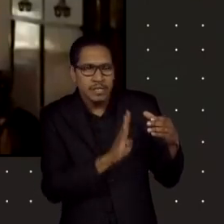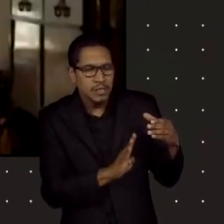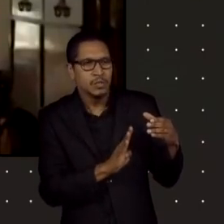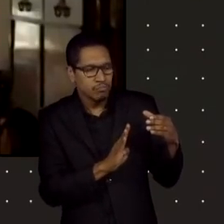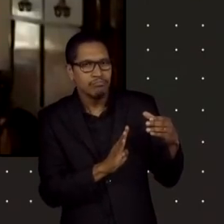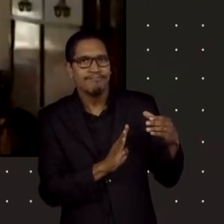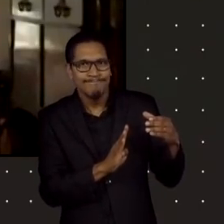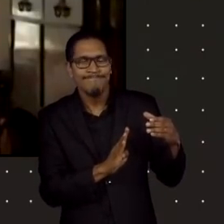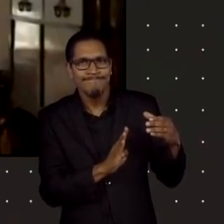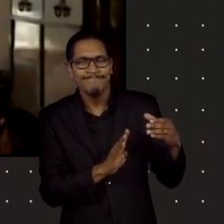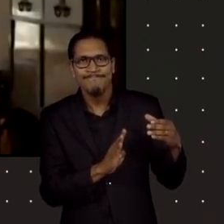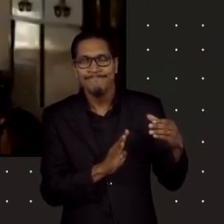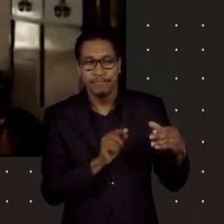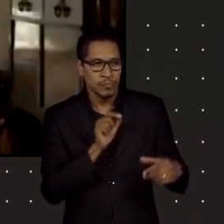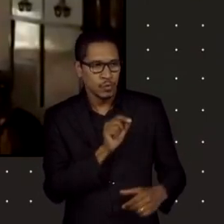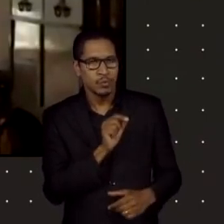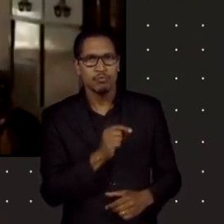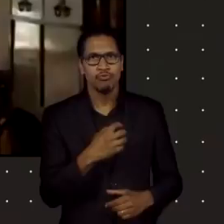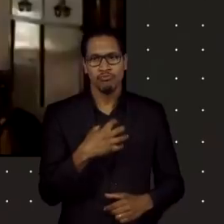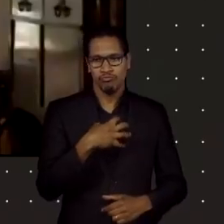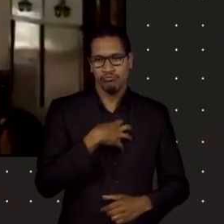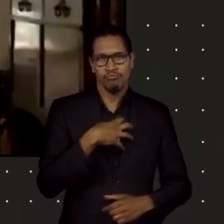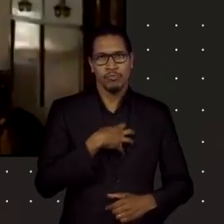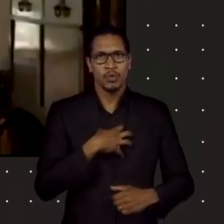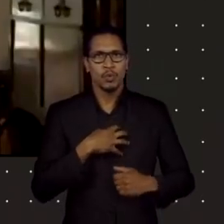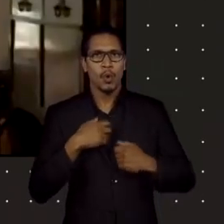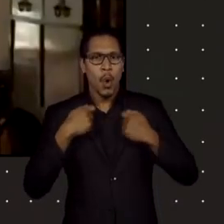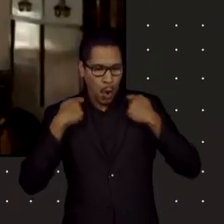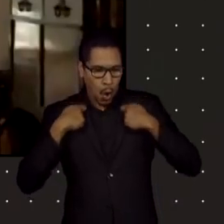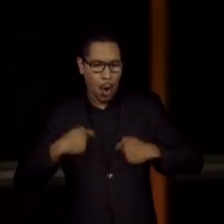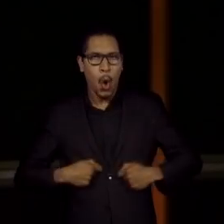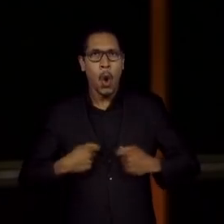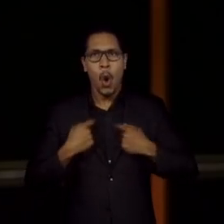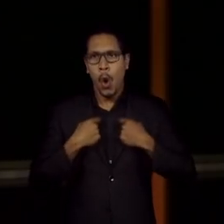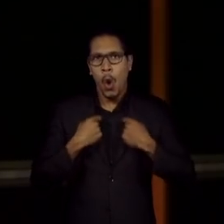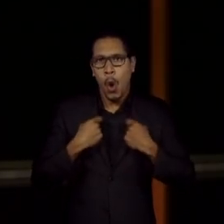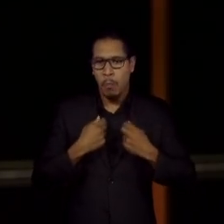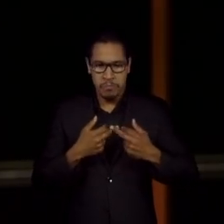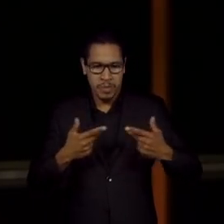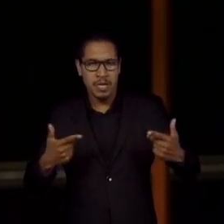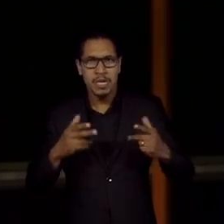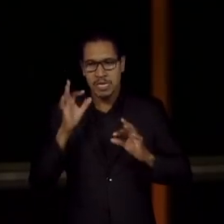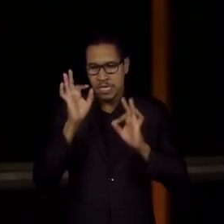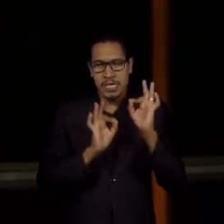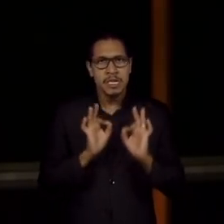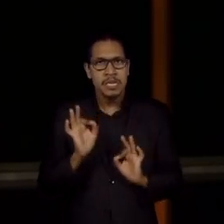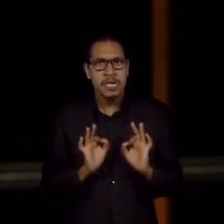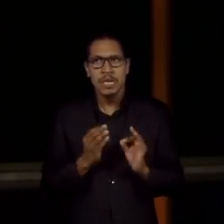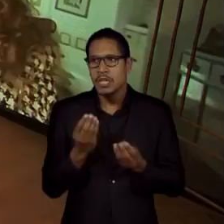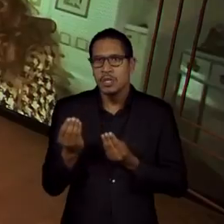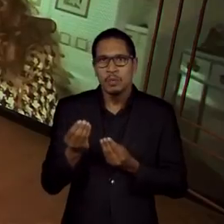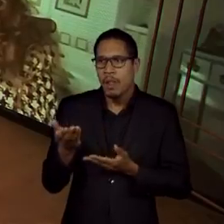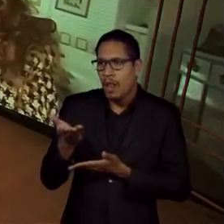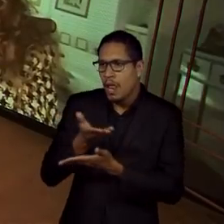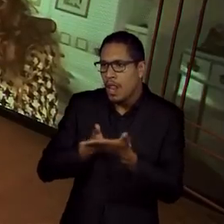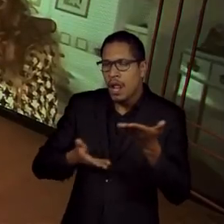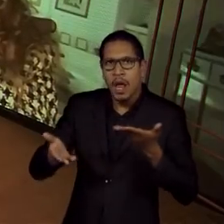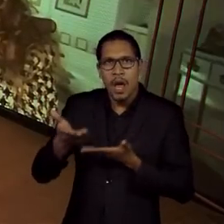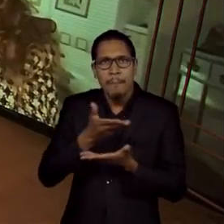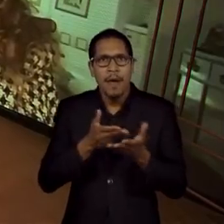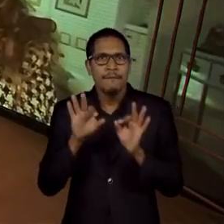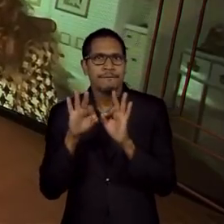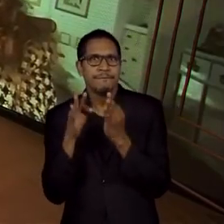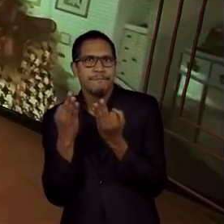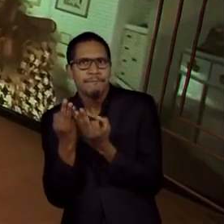Uma forma de ser, de vestir, de se relacionar com os pais,